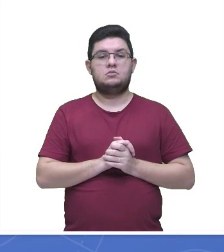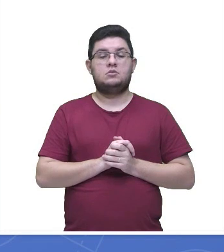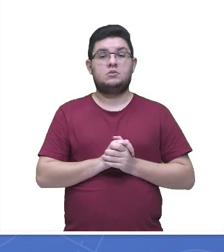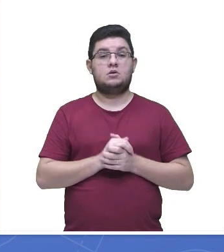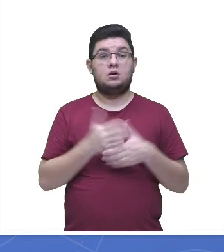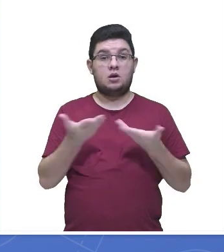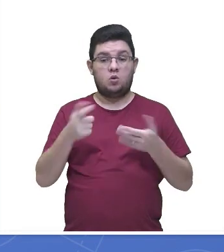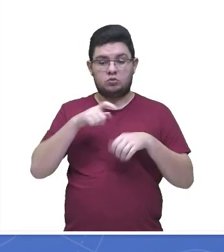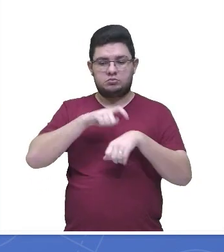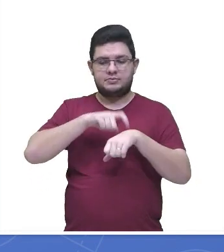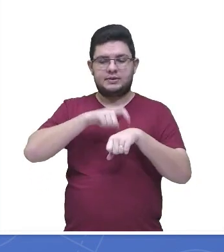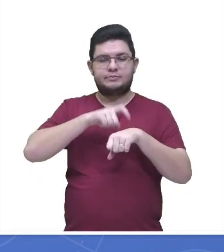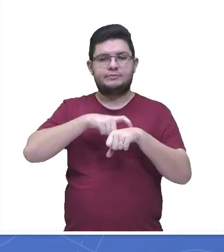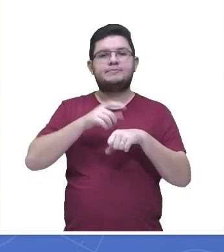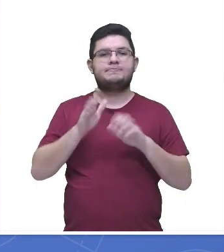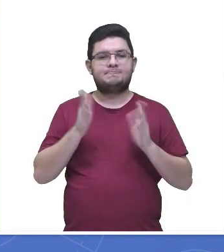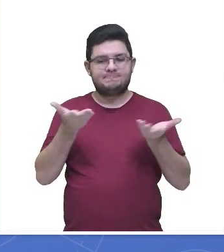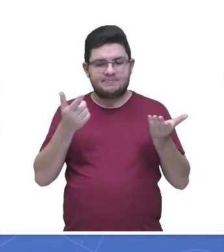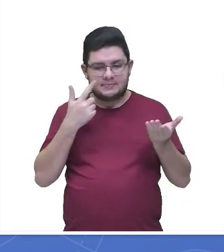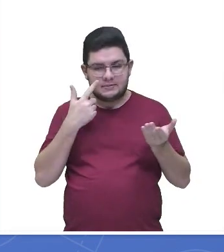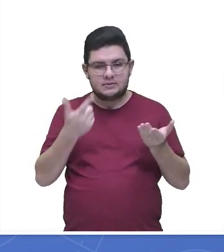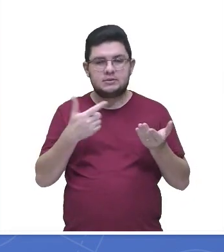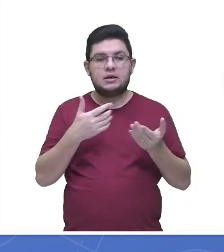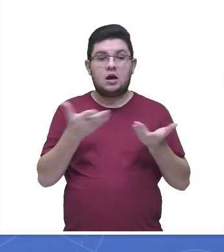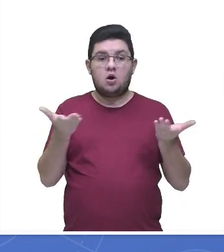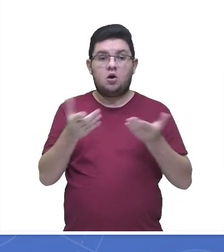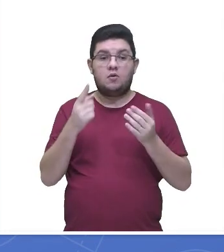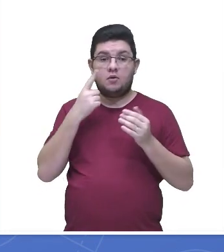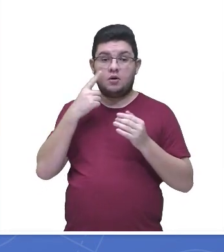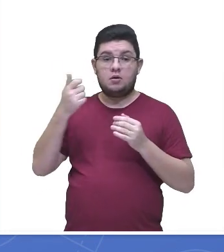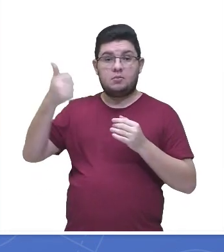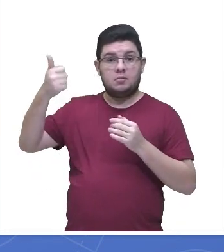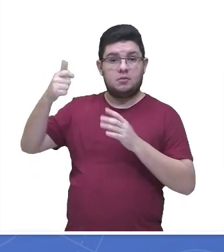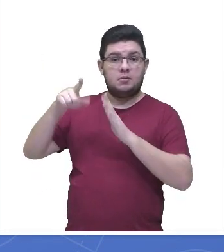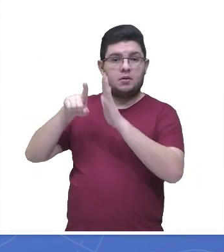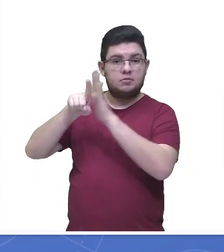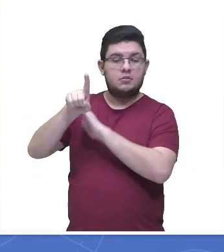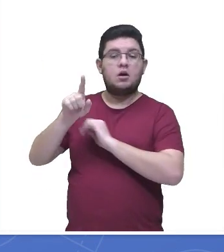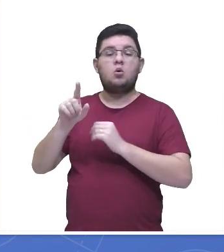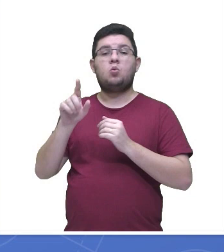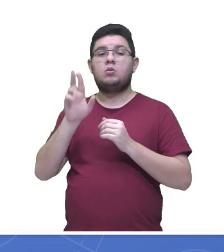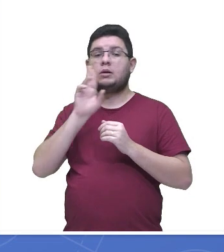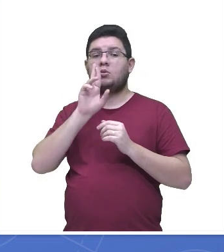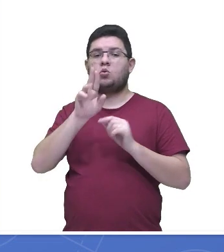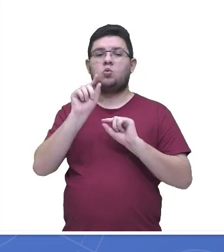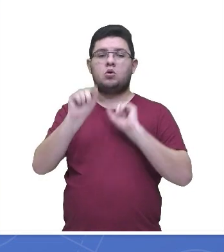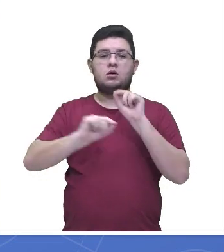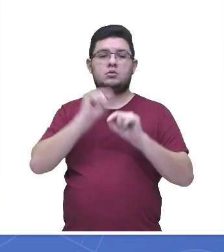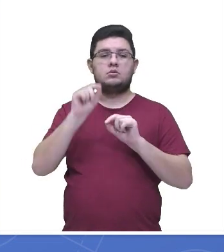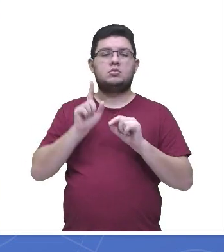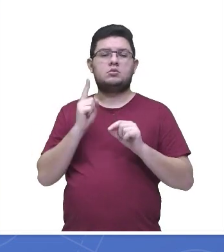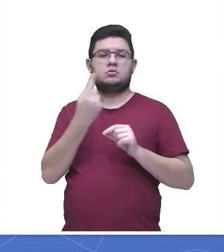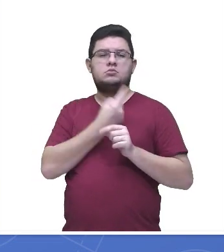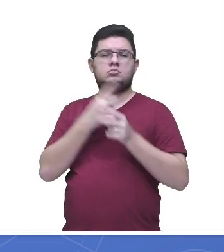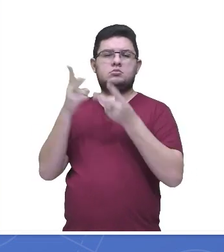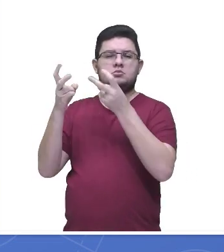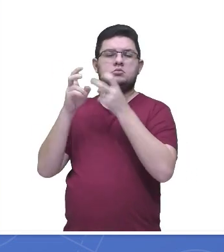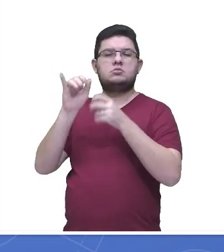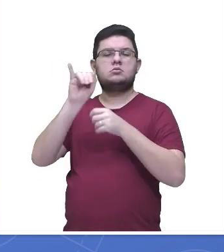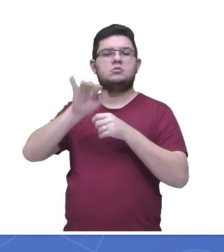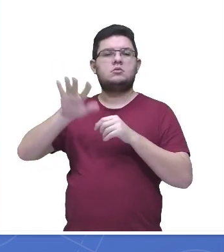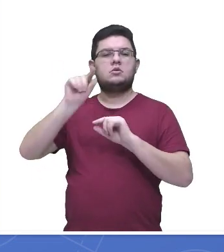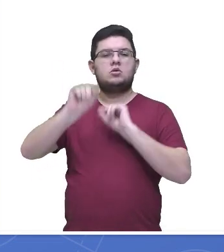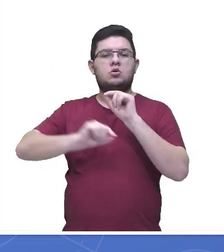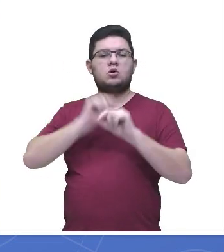tantas respostas, não é verdade? Então, vamos lá para a nossa questão na primeira. Observamos a imagem da escultura da Grécia Antiga e